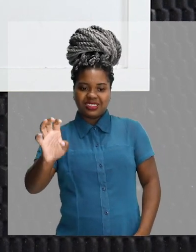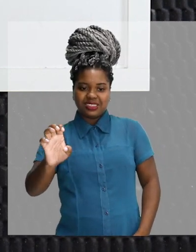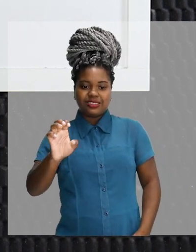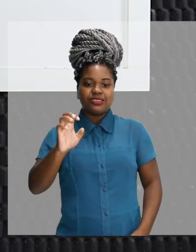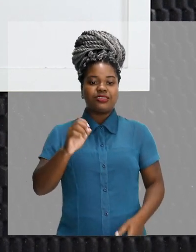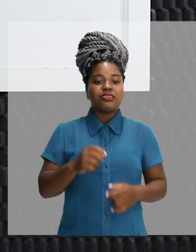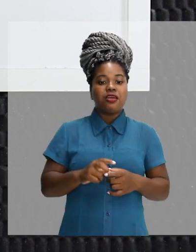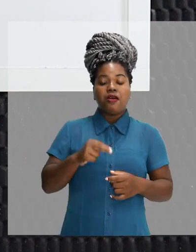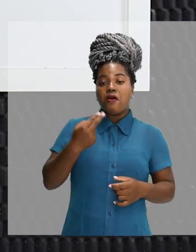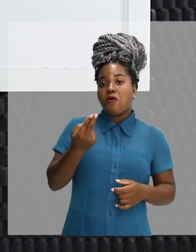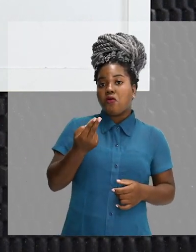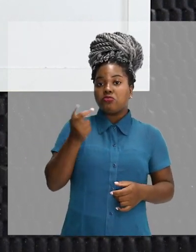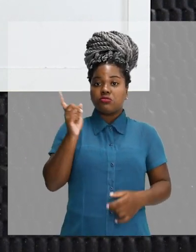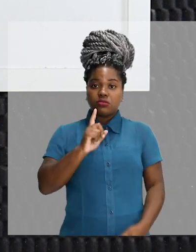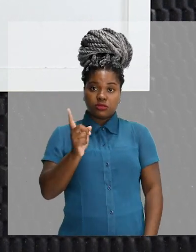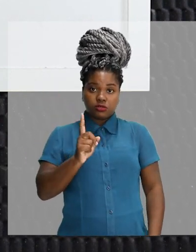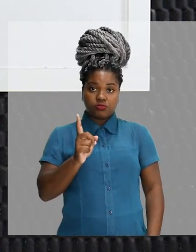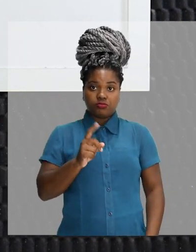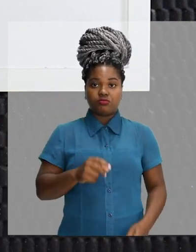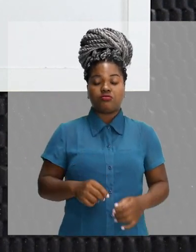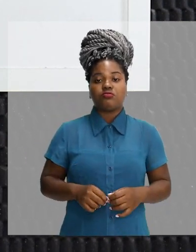poder exercitar, tá ok?